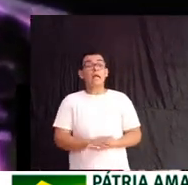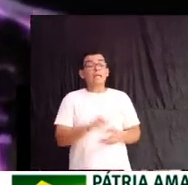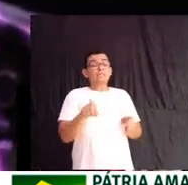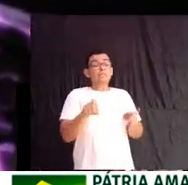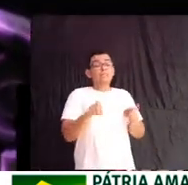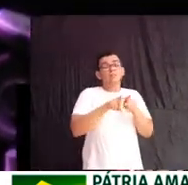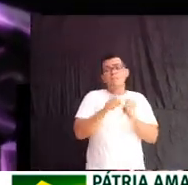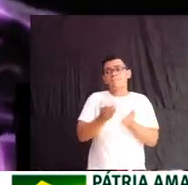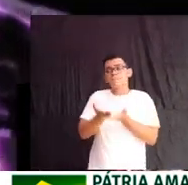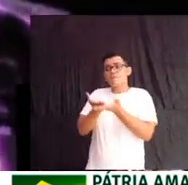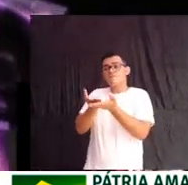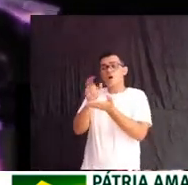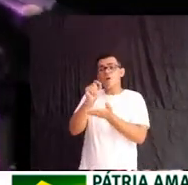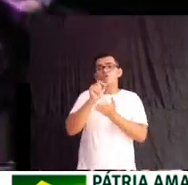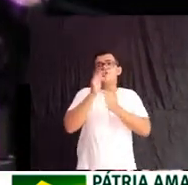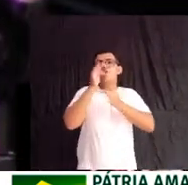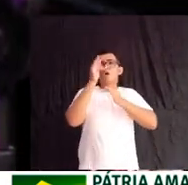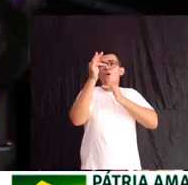Não te trago